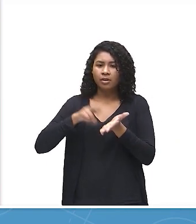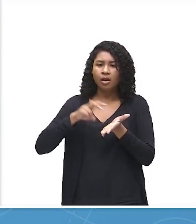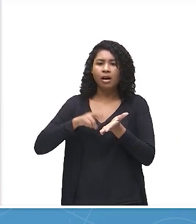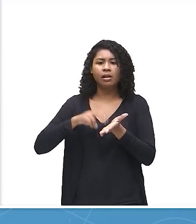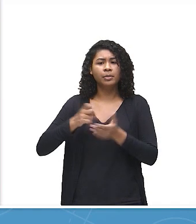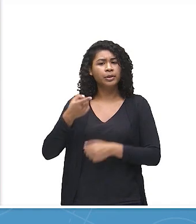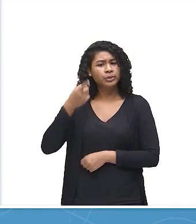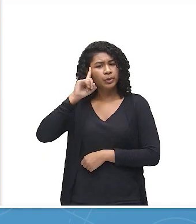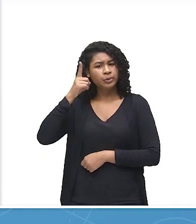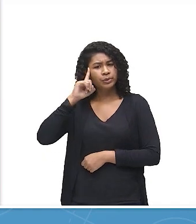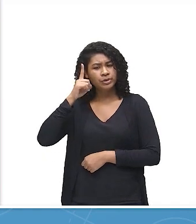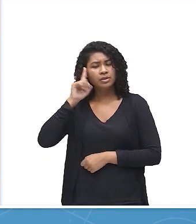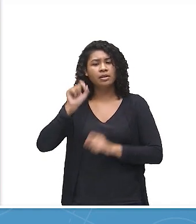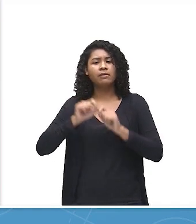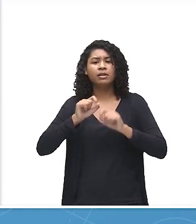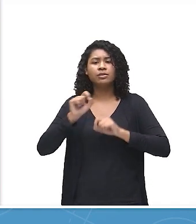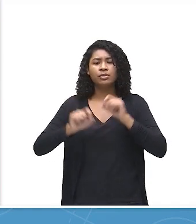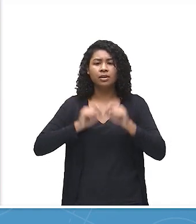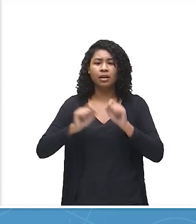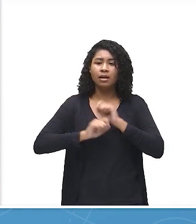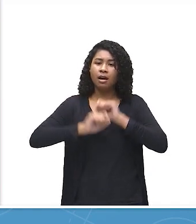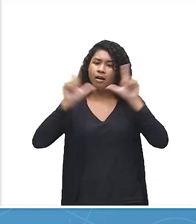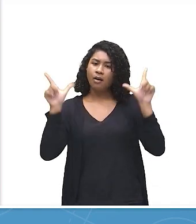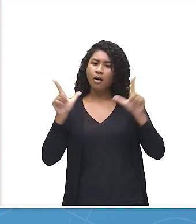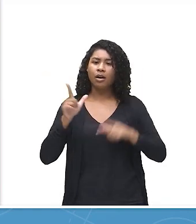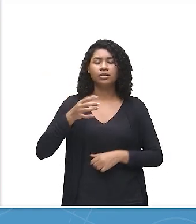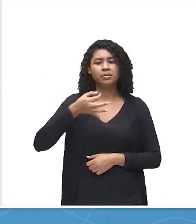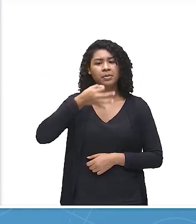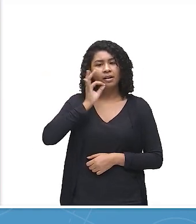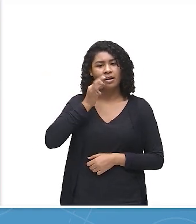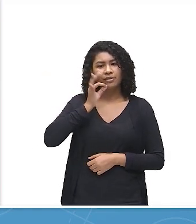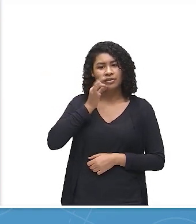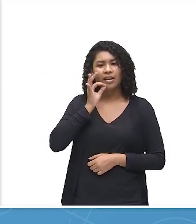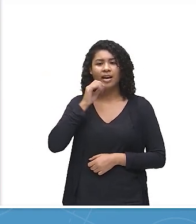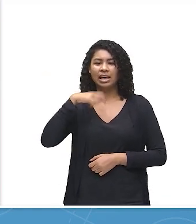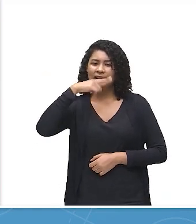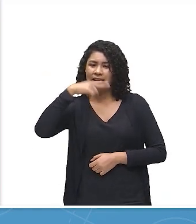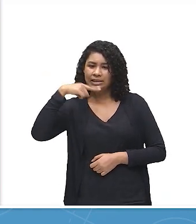a próxima questão, que é a seguinte.